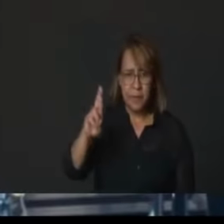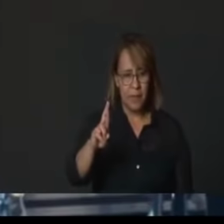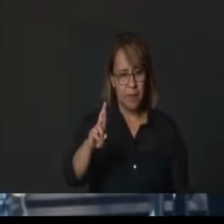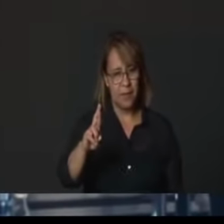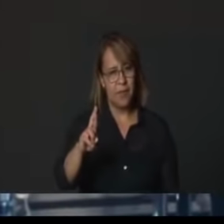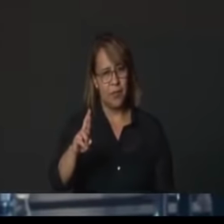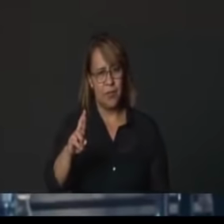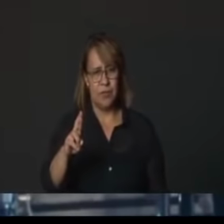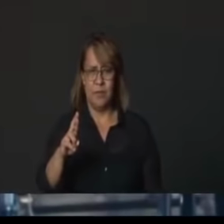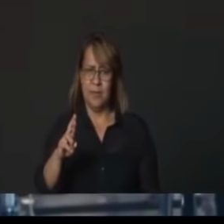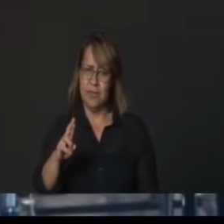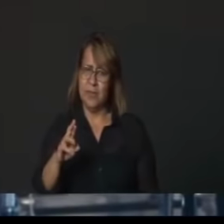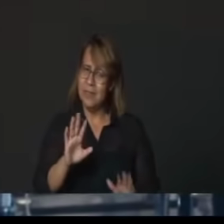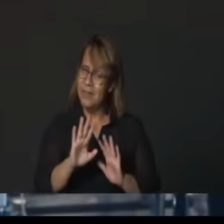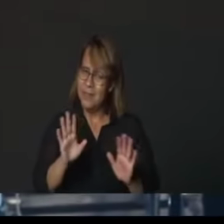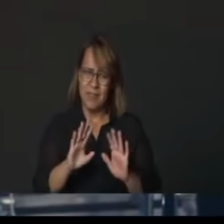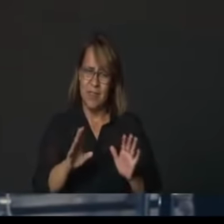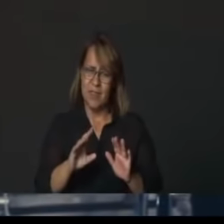tem que entender.